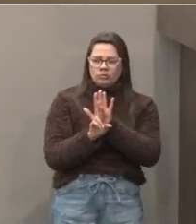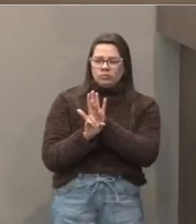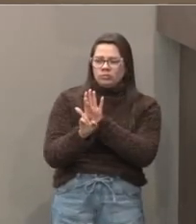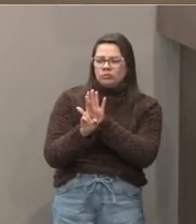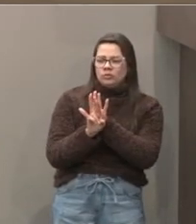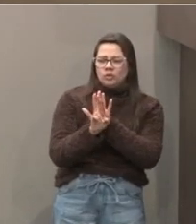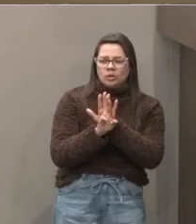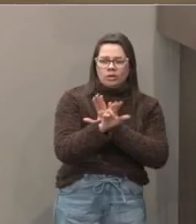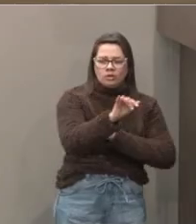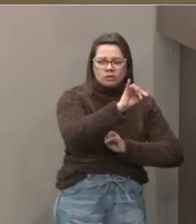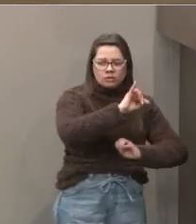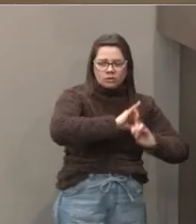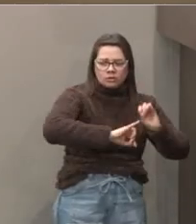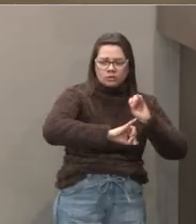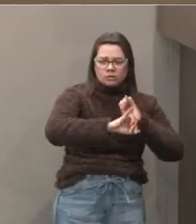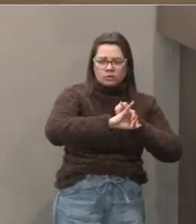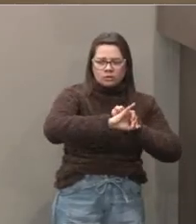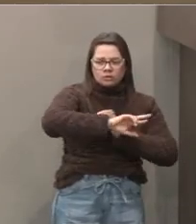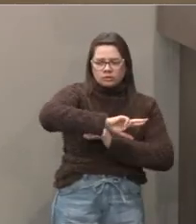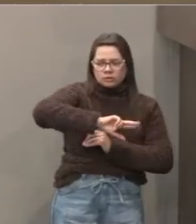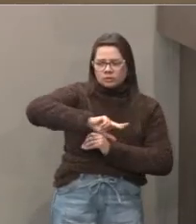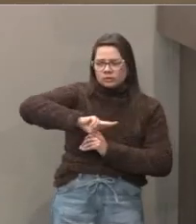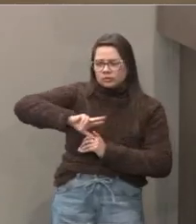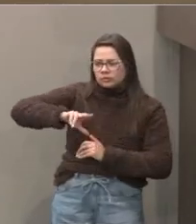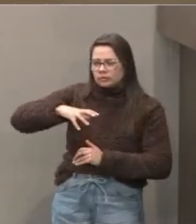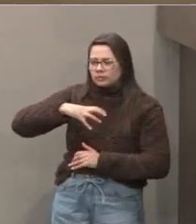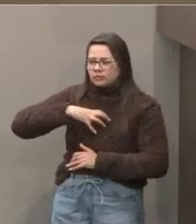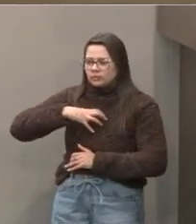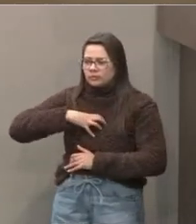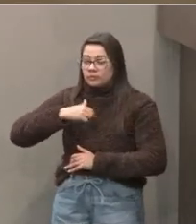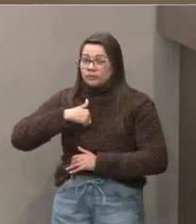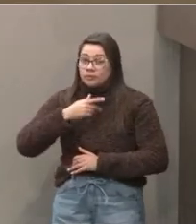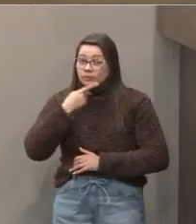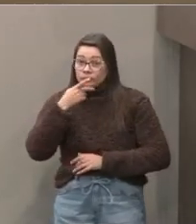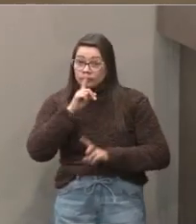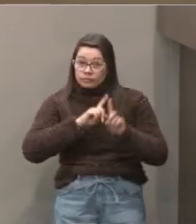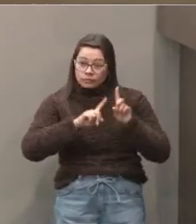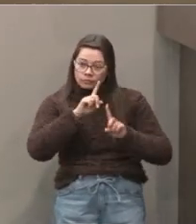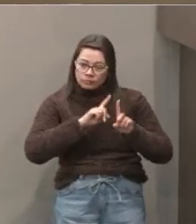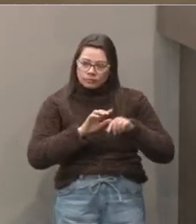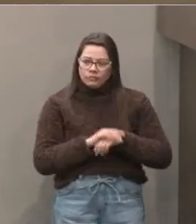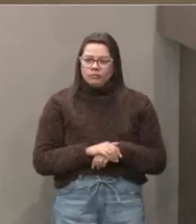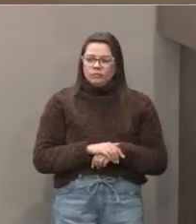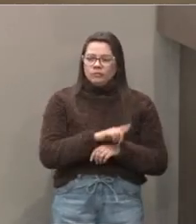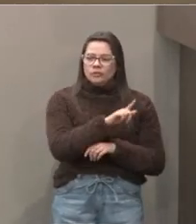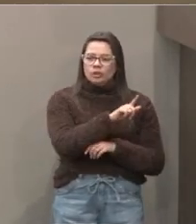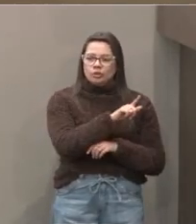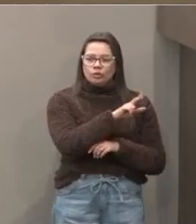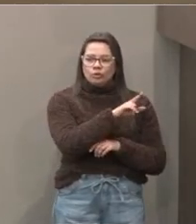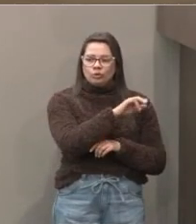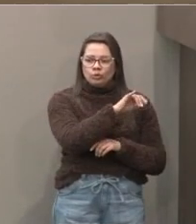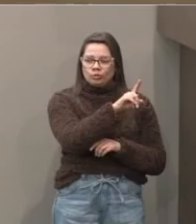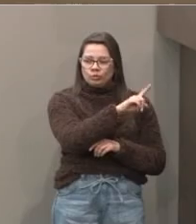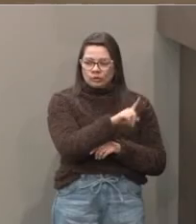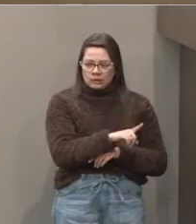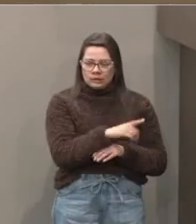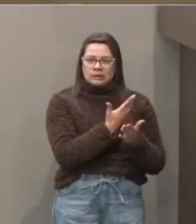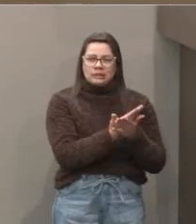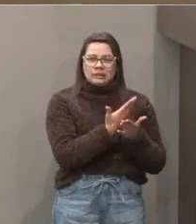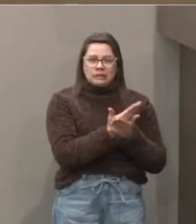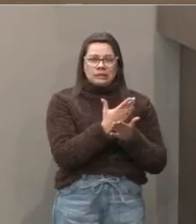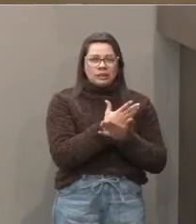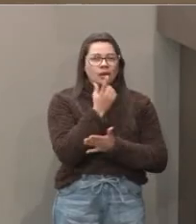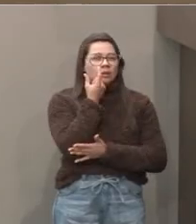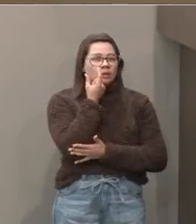representatividade internacional em vários aspectos, e eu só vou mencionar alguns. Luiz Henrique dá aula na